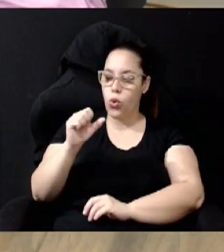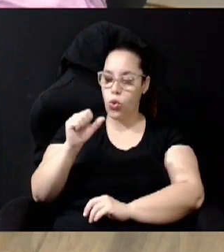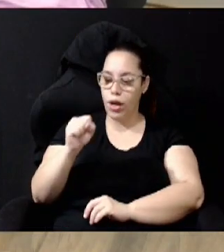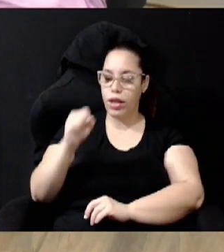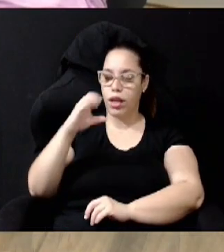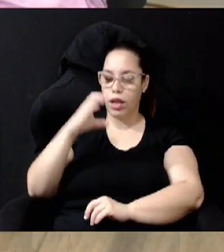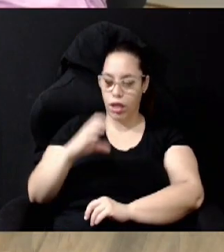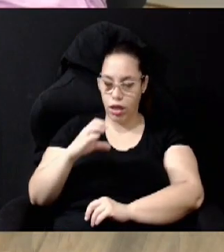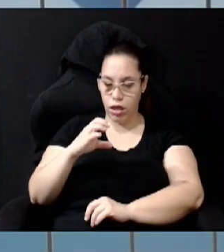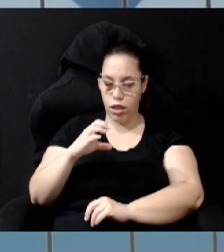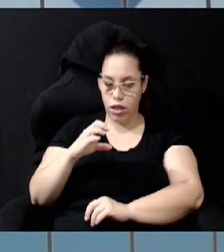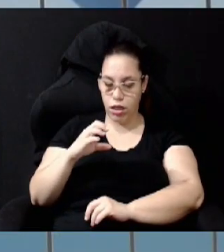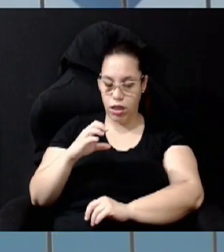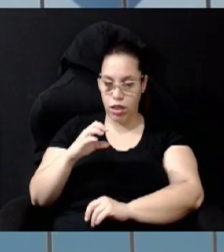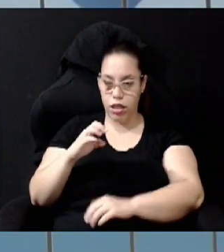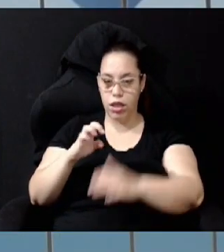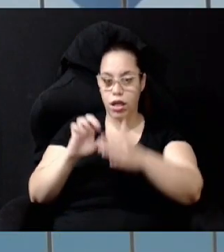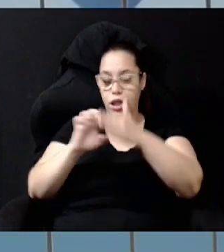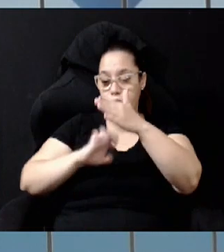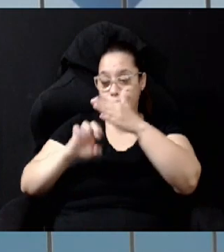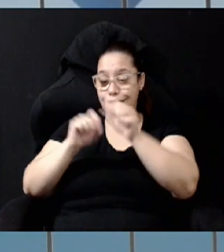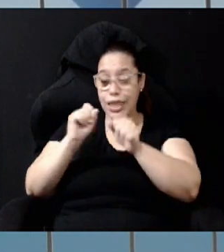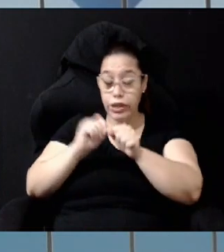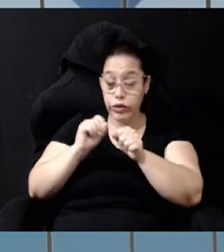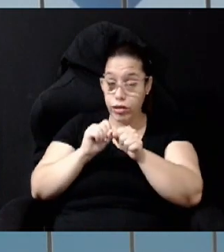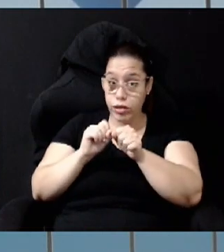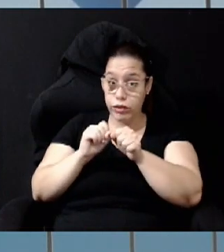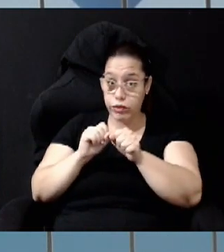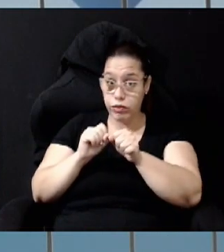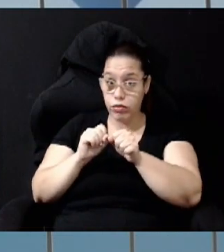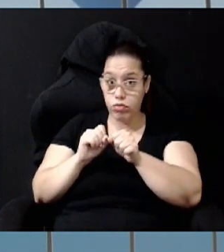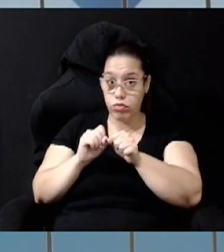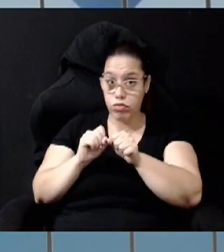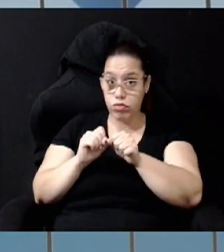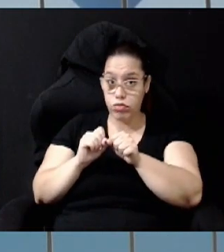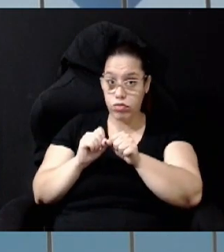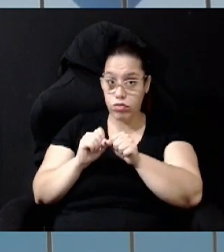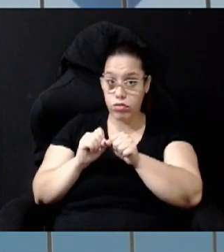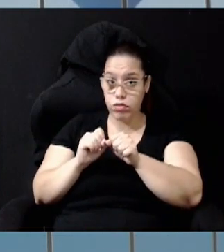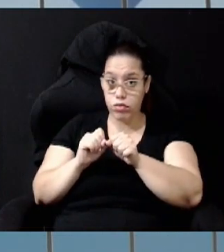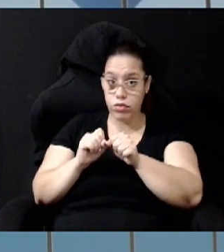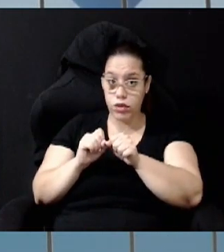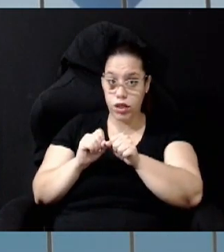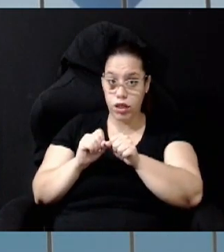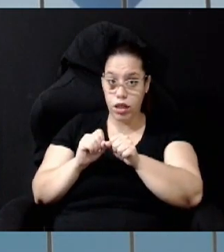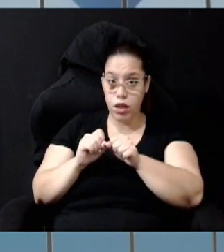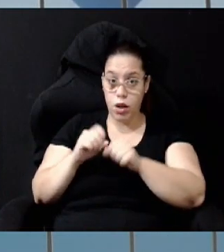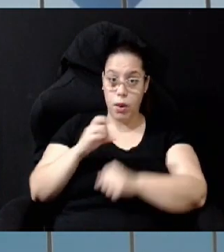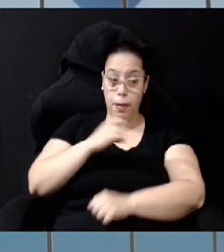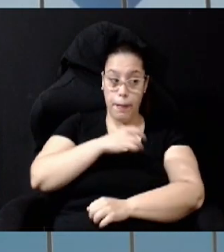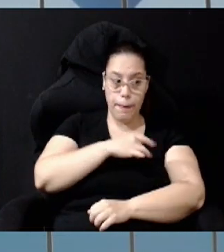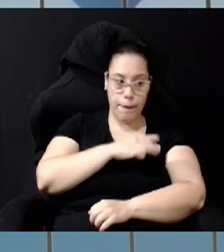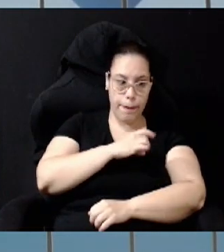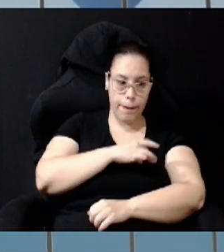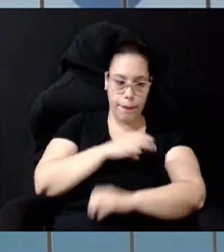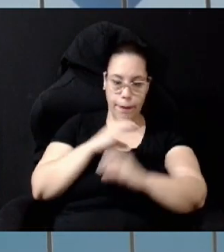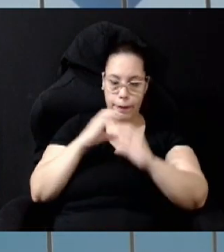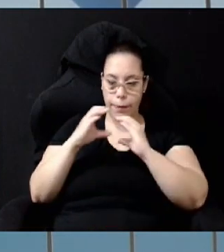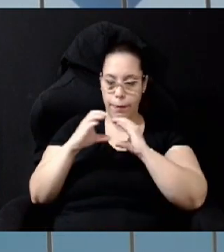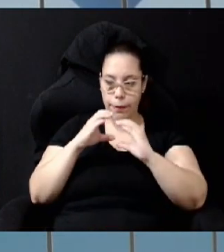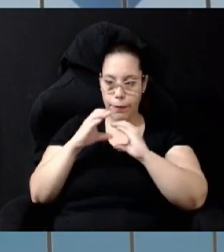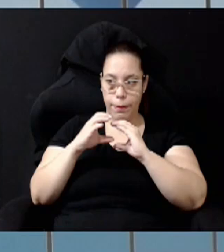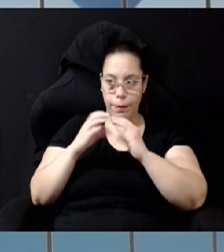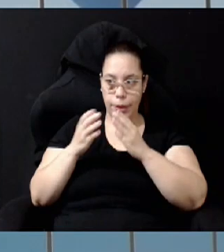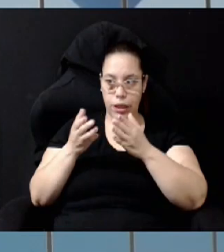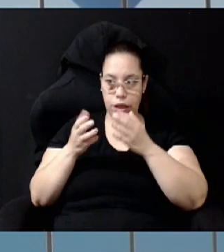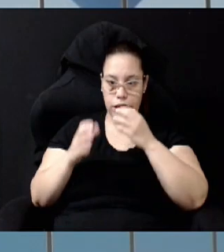empresas, elas fazem bastante. Tem muita empresa que às vezes até tem medo de comunicar por conta do greenwashing, né? Então, será que